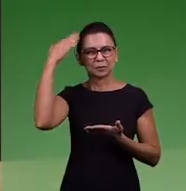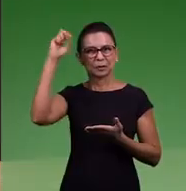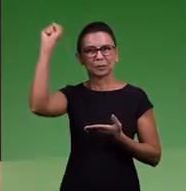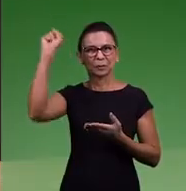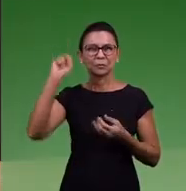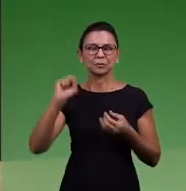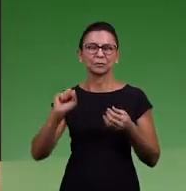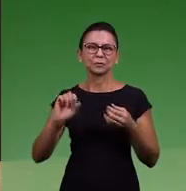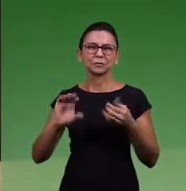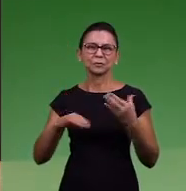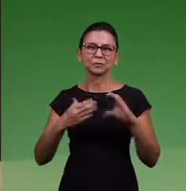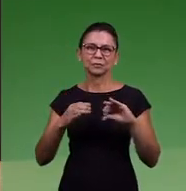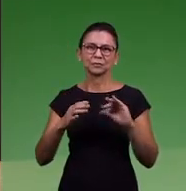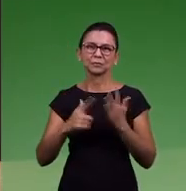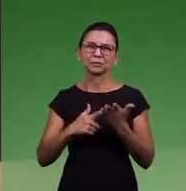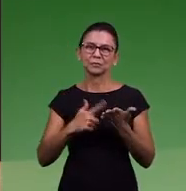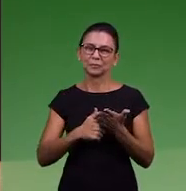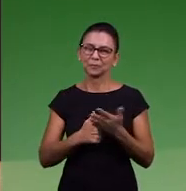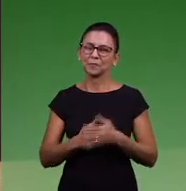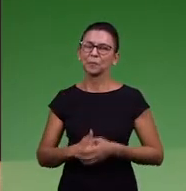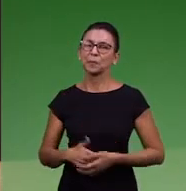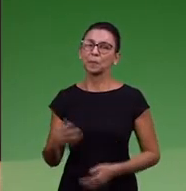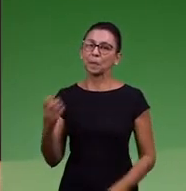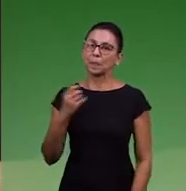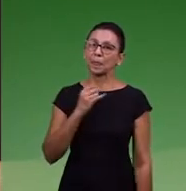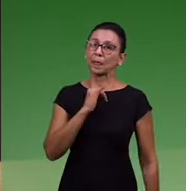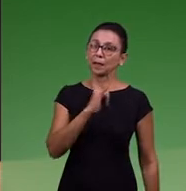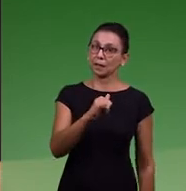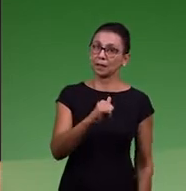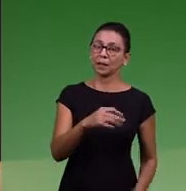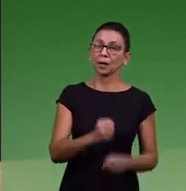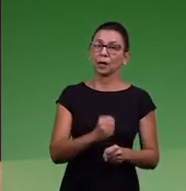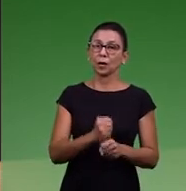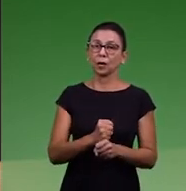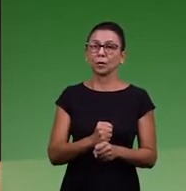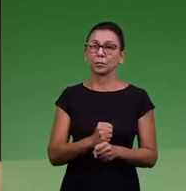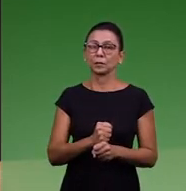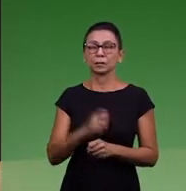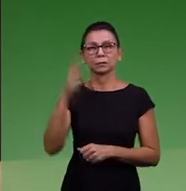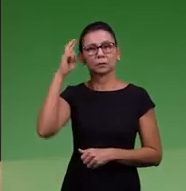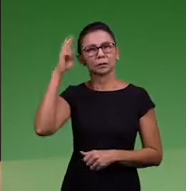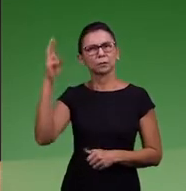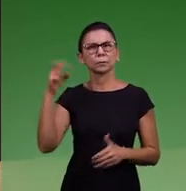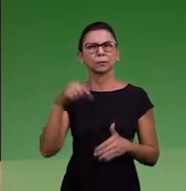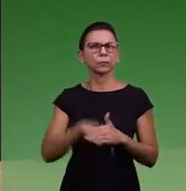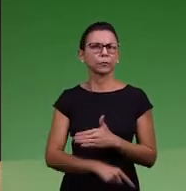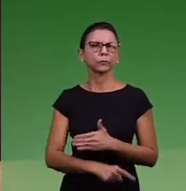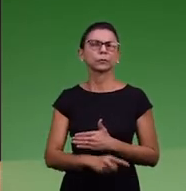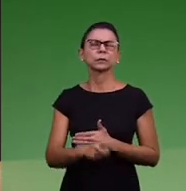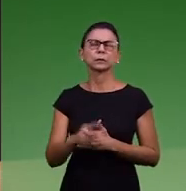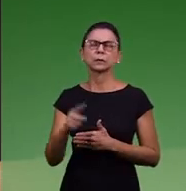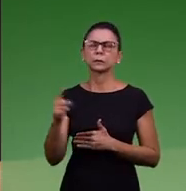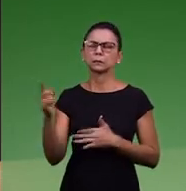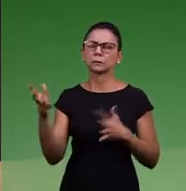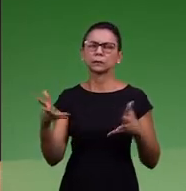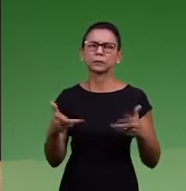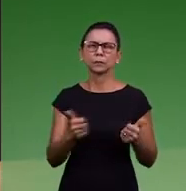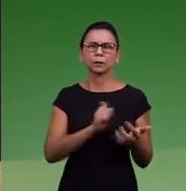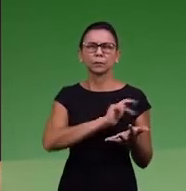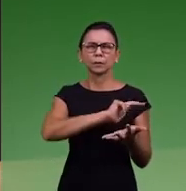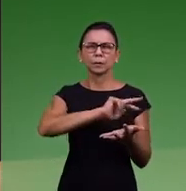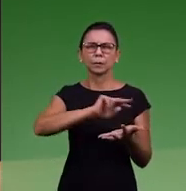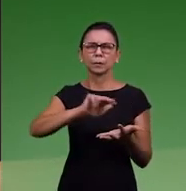olha, eu quero dizer a você que a obra do Deus, a obra do Senhor, ela é assim. Ela é profunda, ela é rica.